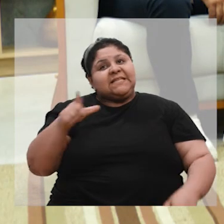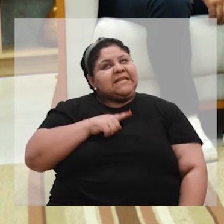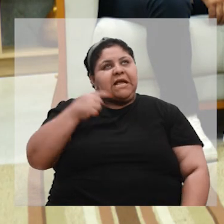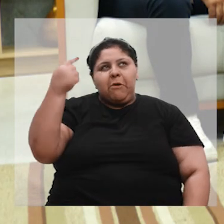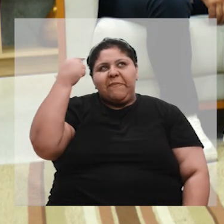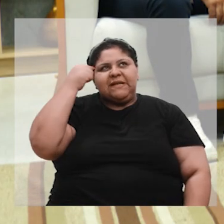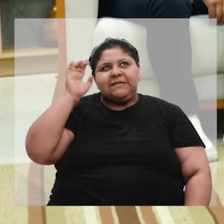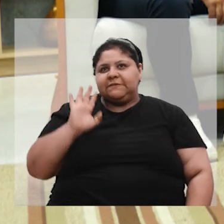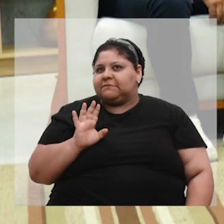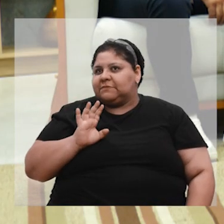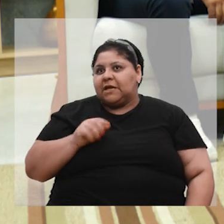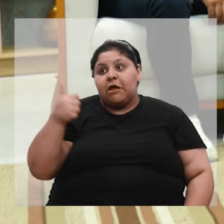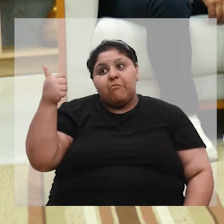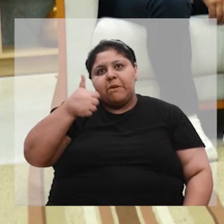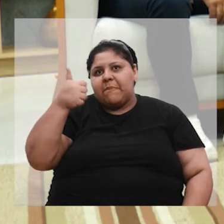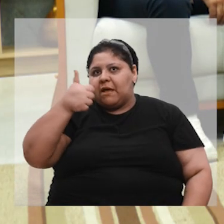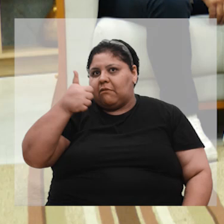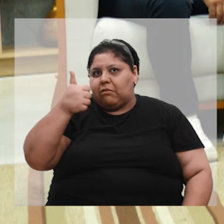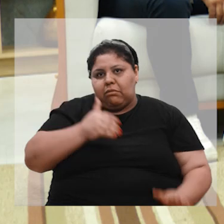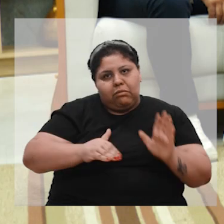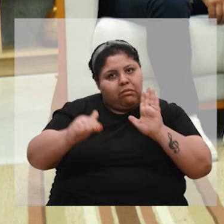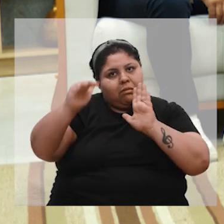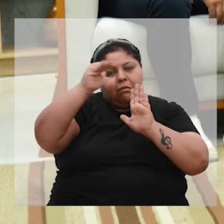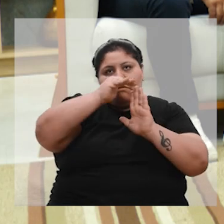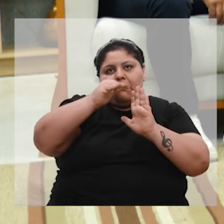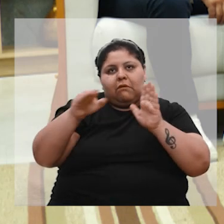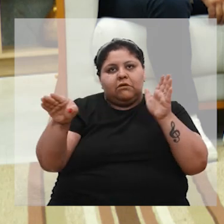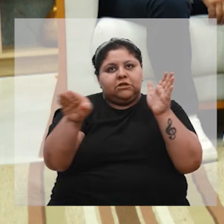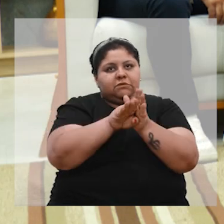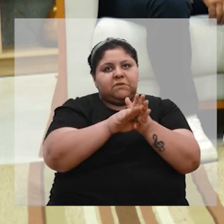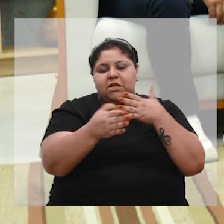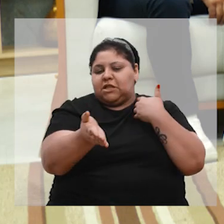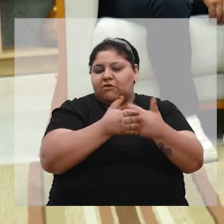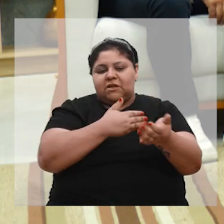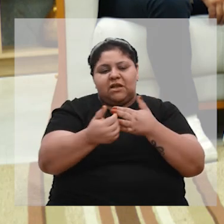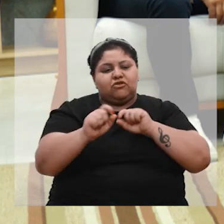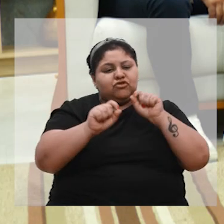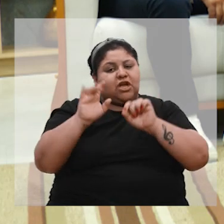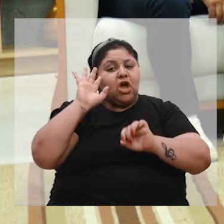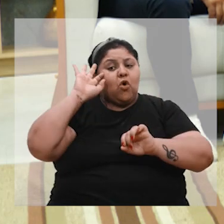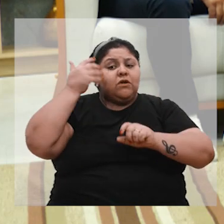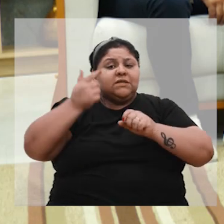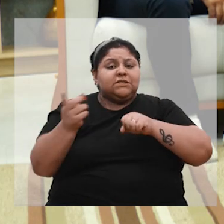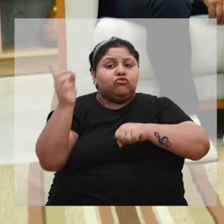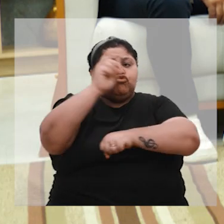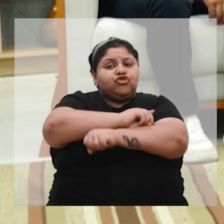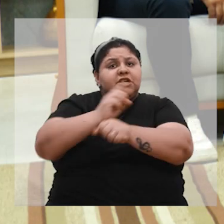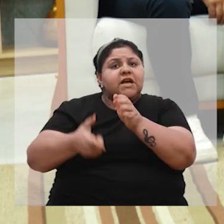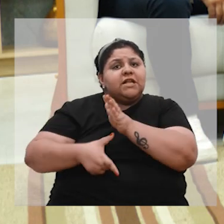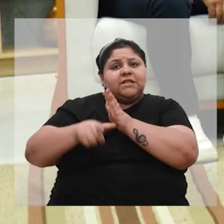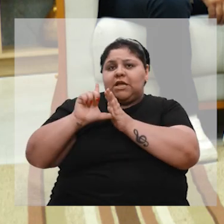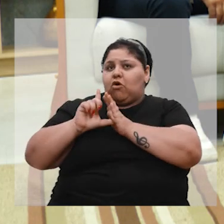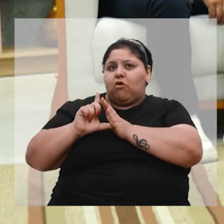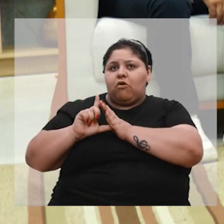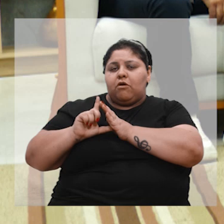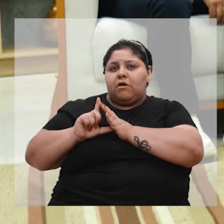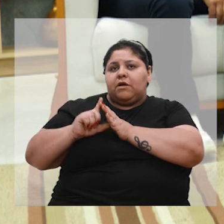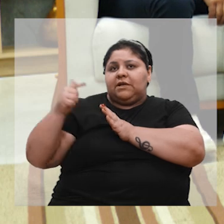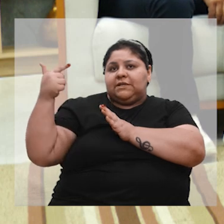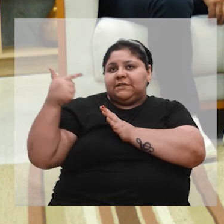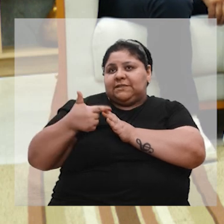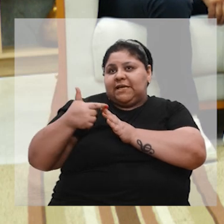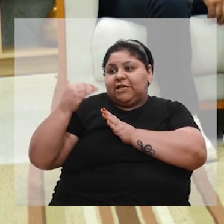é o que tu tem que pensar em primeiro lugar. Que tu chega de manhã, você não interessa o que aconteceu no dia seguinte. Não olha para